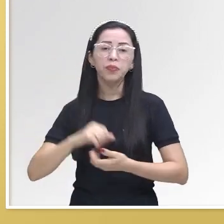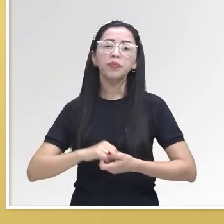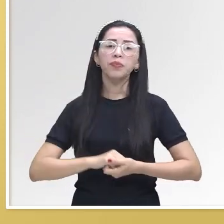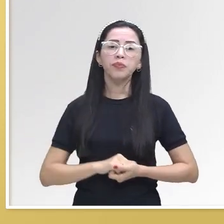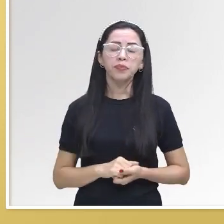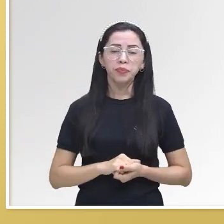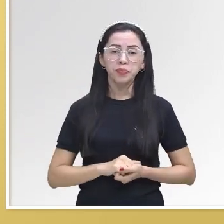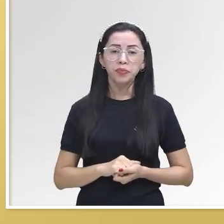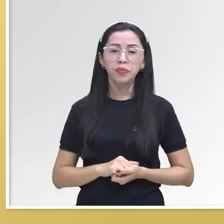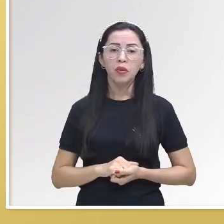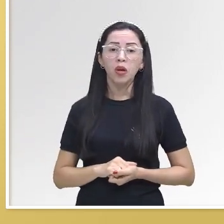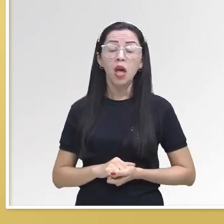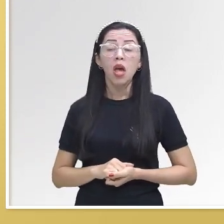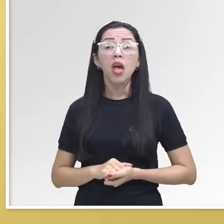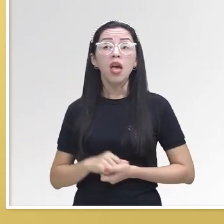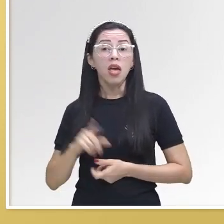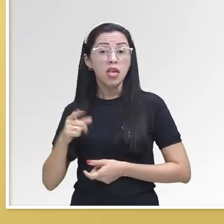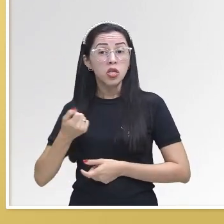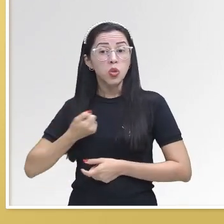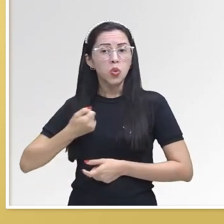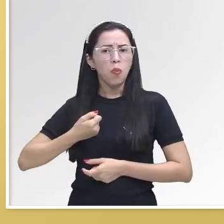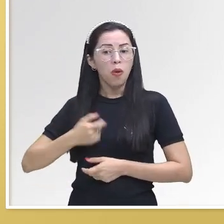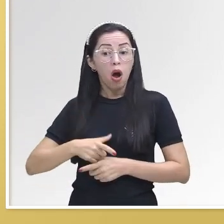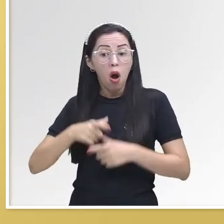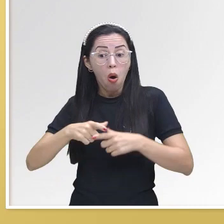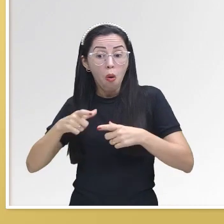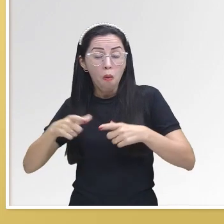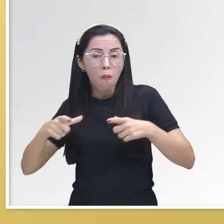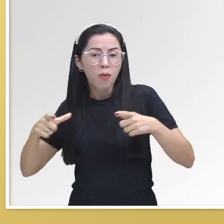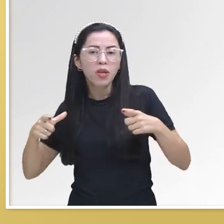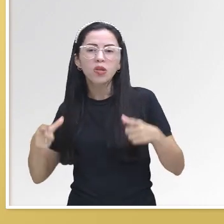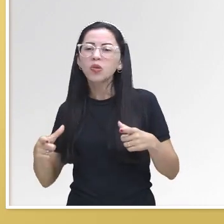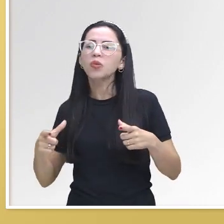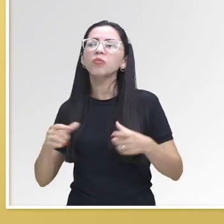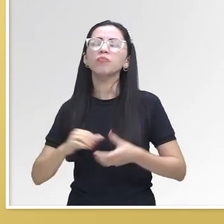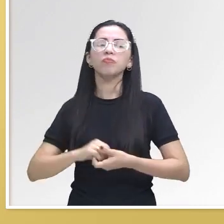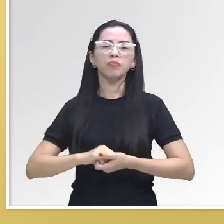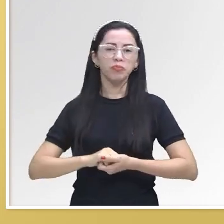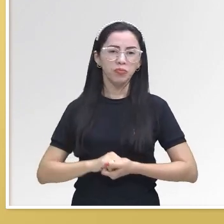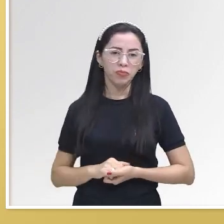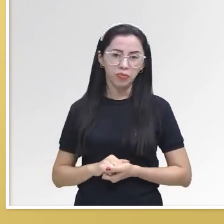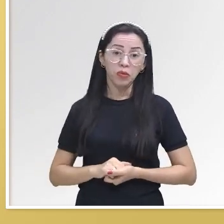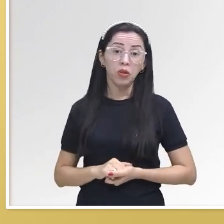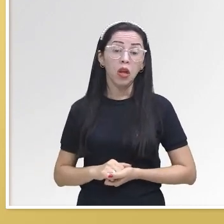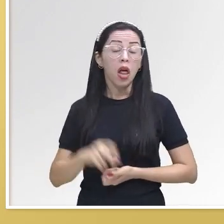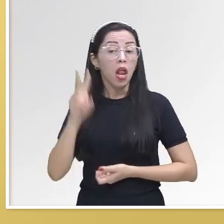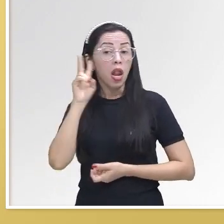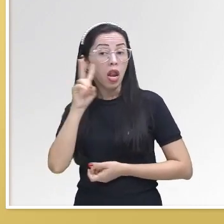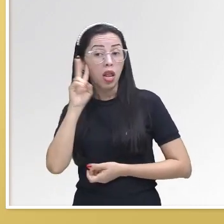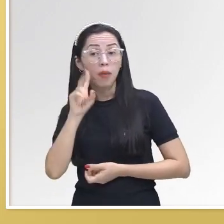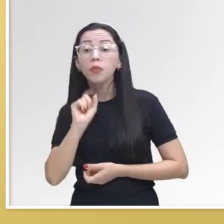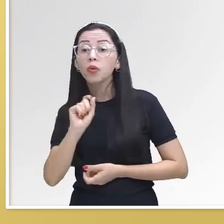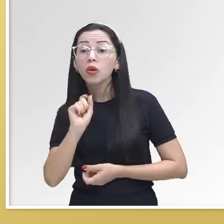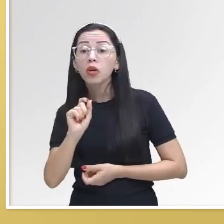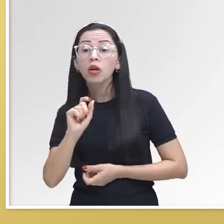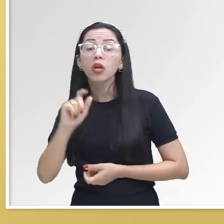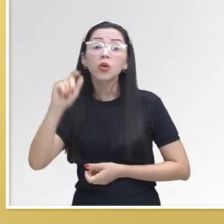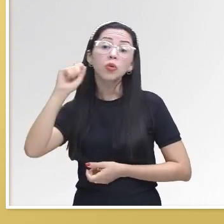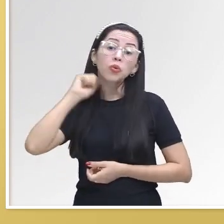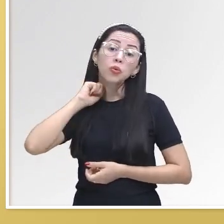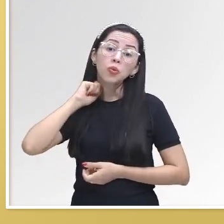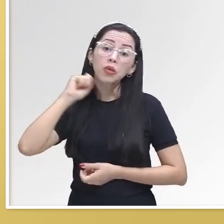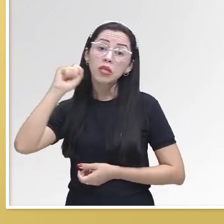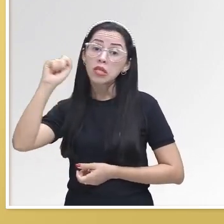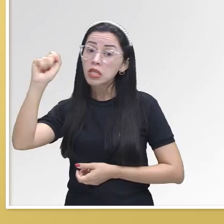Número superior aos 118 assassinatos. Lembrando que suicídio, gente, é o ato de